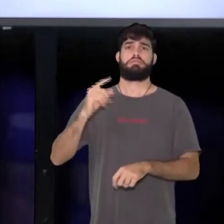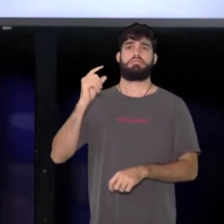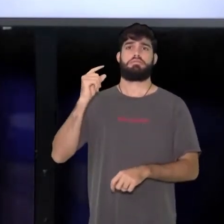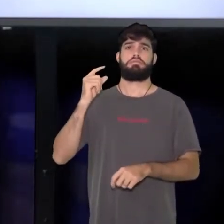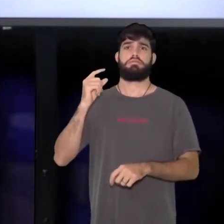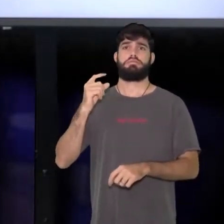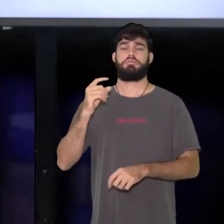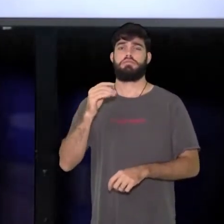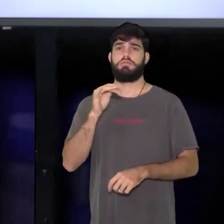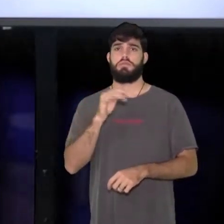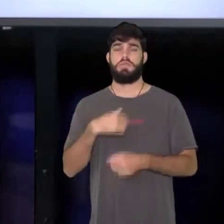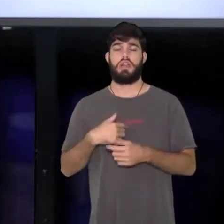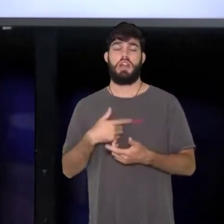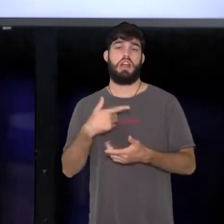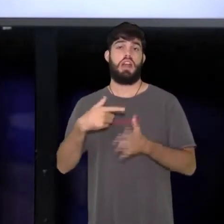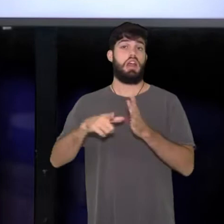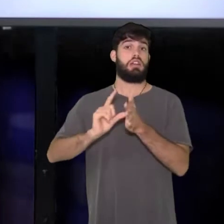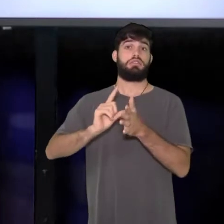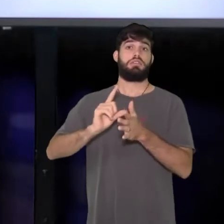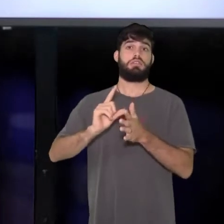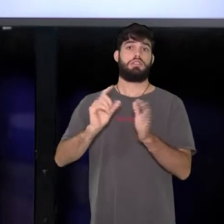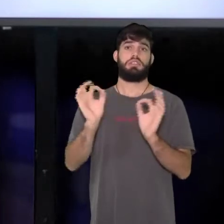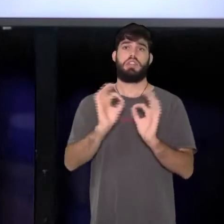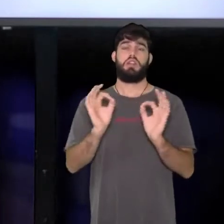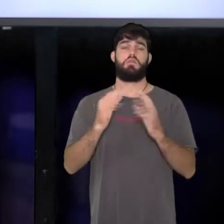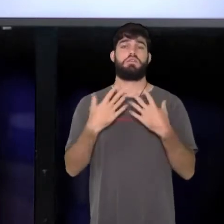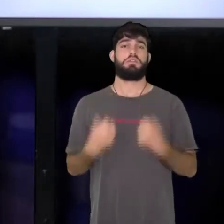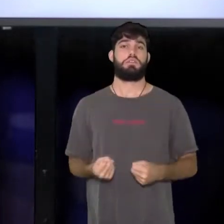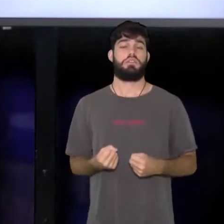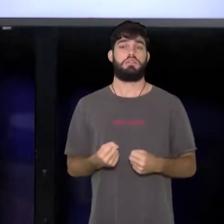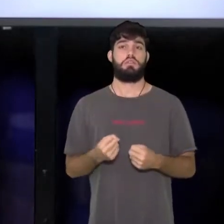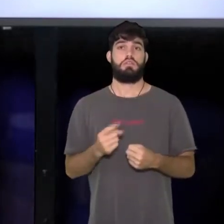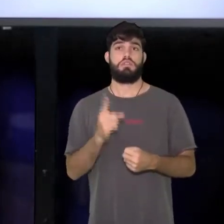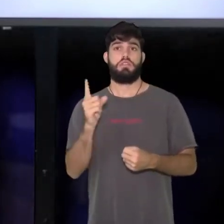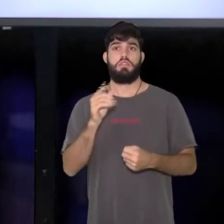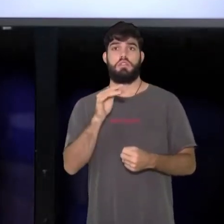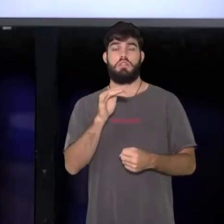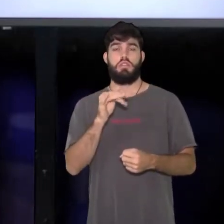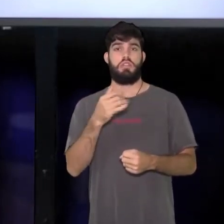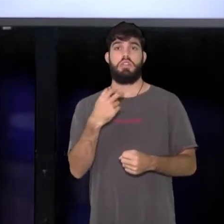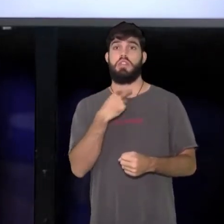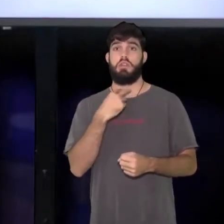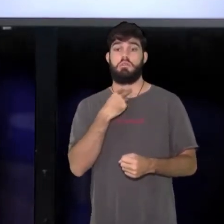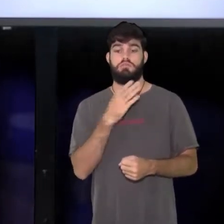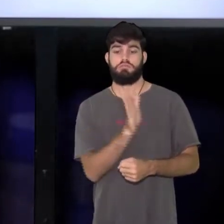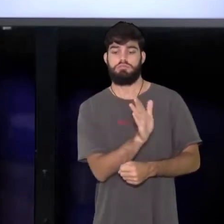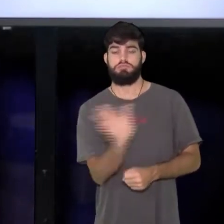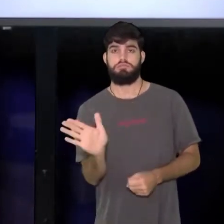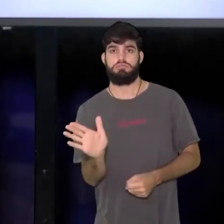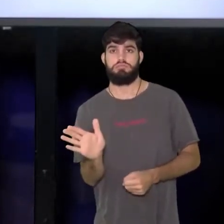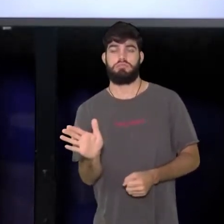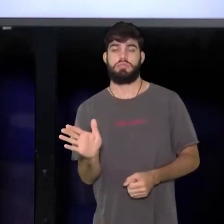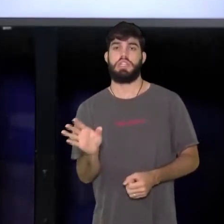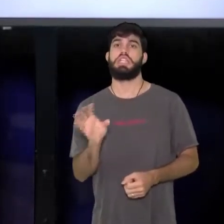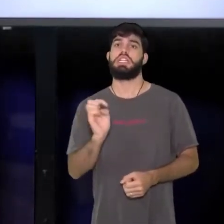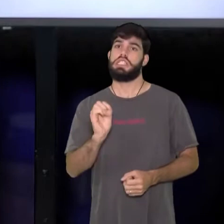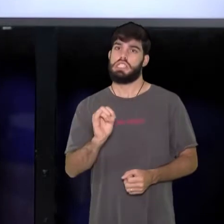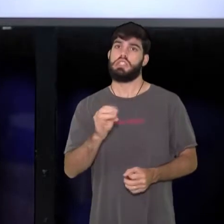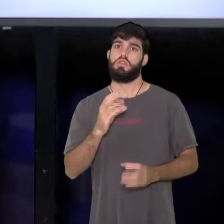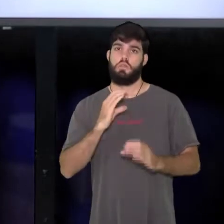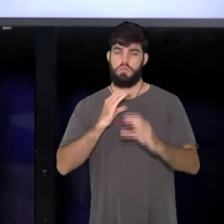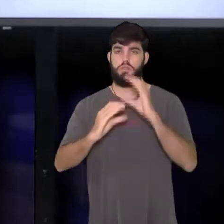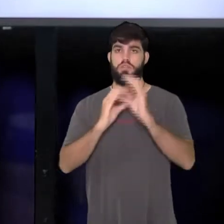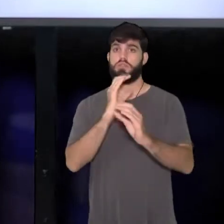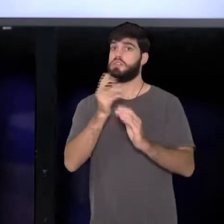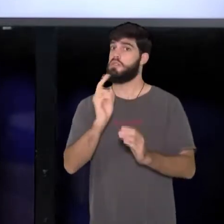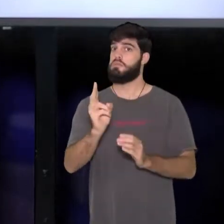por exemplo, essa placa, esse sinal de trânsito proibido virar à direita, por mais que comunicasse, sempre